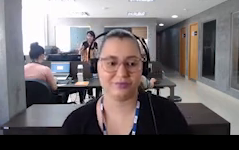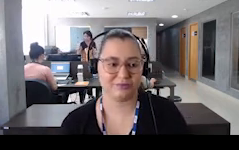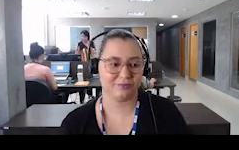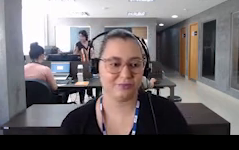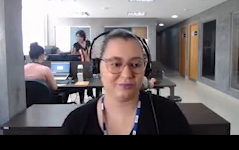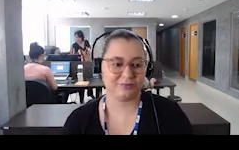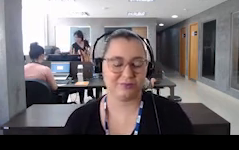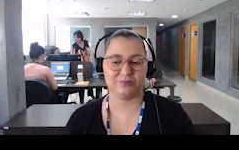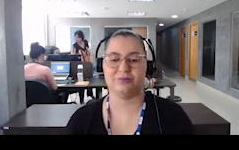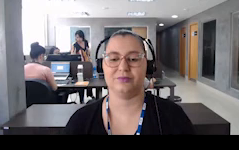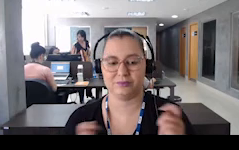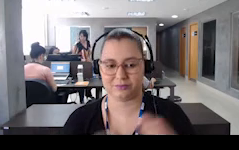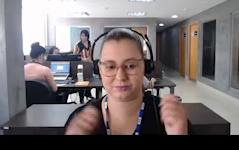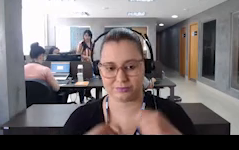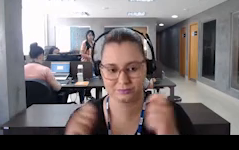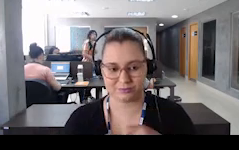a capacidade, né?